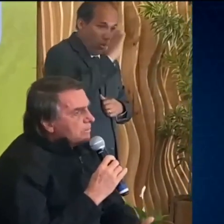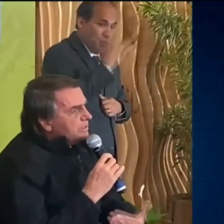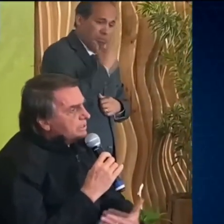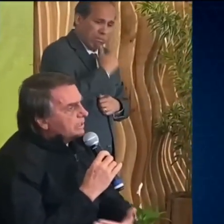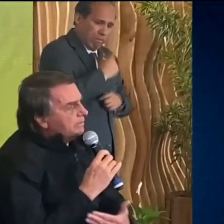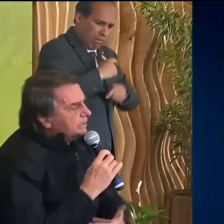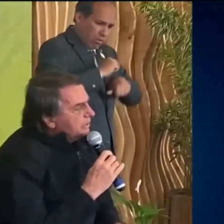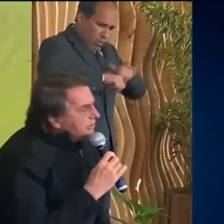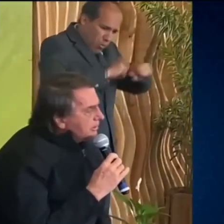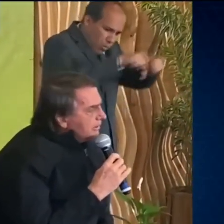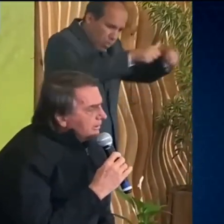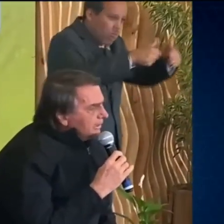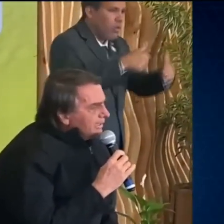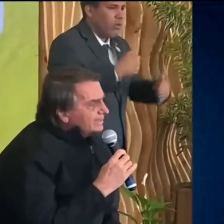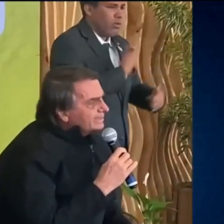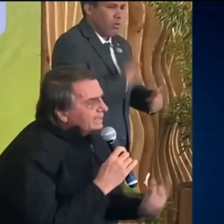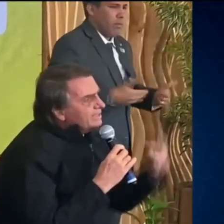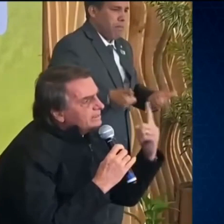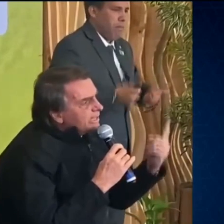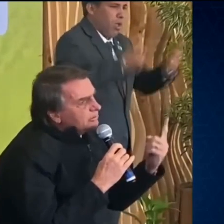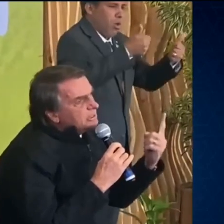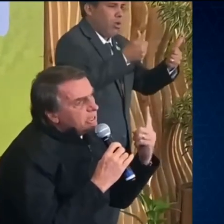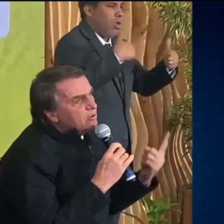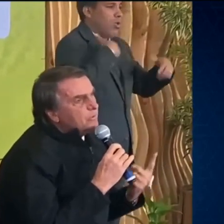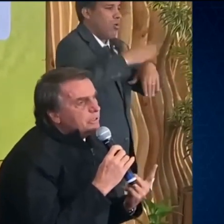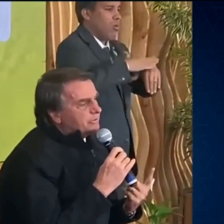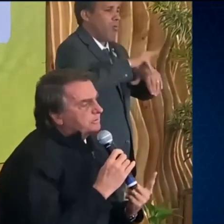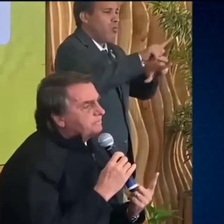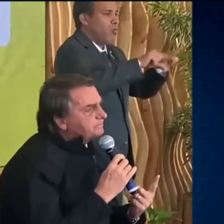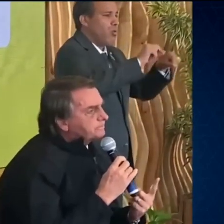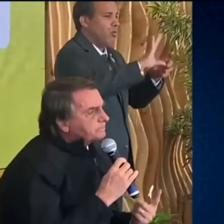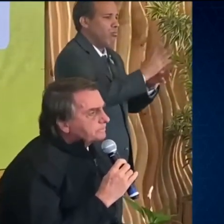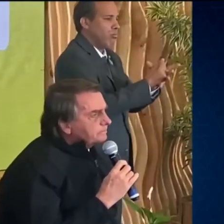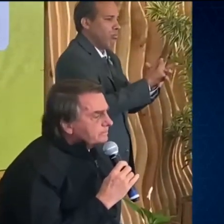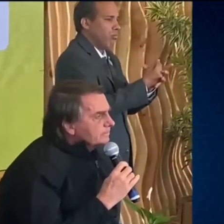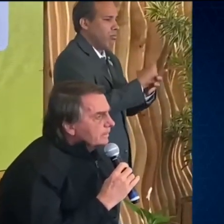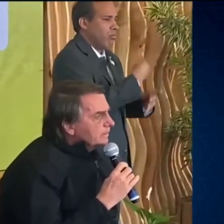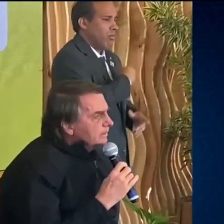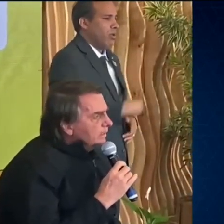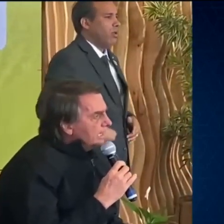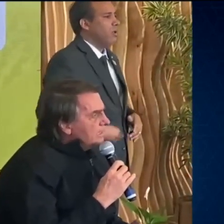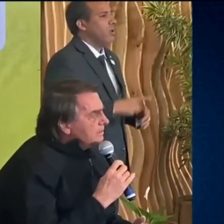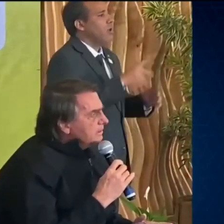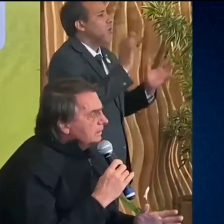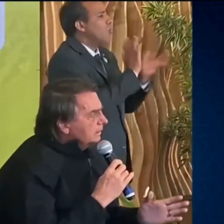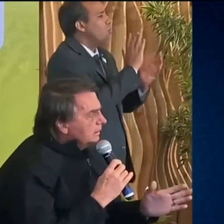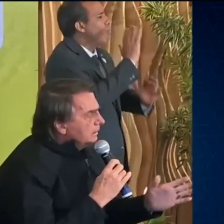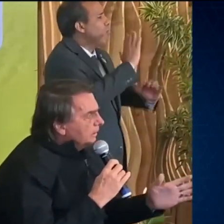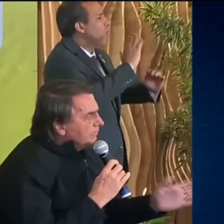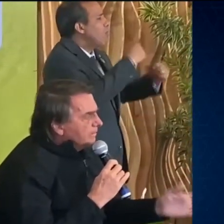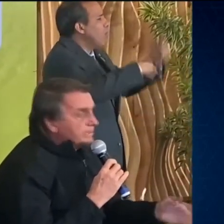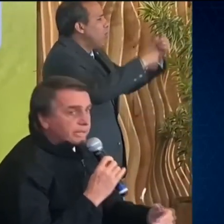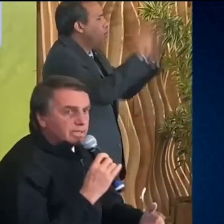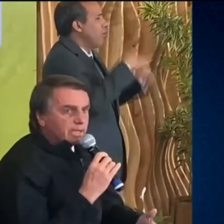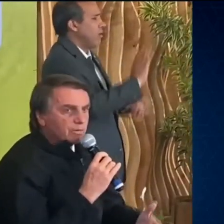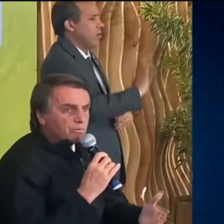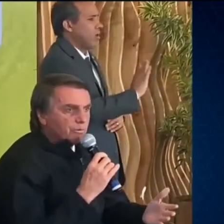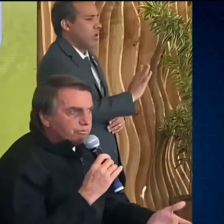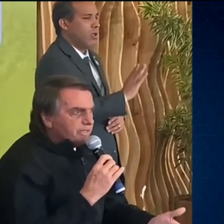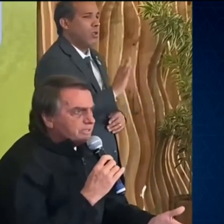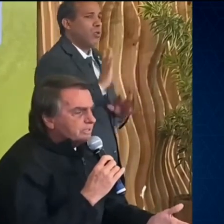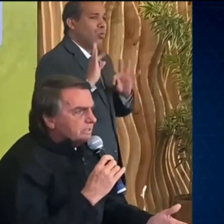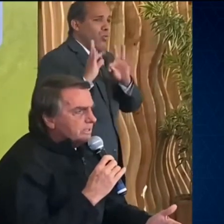Bolsonaro foram dadas no Congresso Mercado Global de Carbono, no Rio de Janeiro. O presidente disse que o governo é vítima do que entende serem